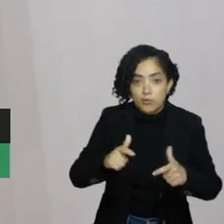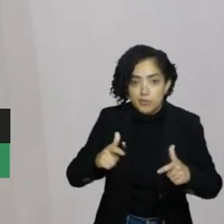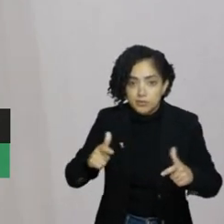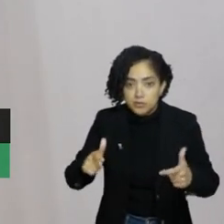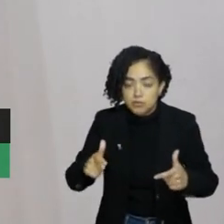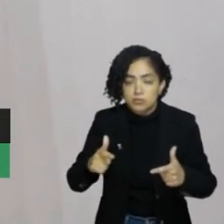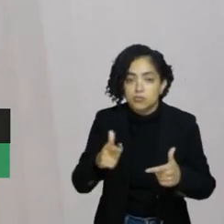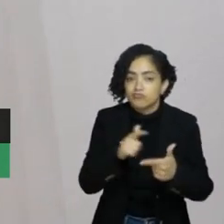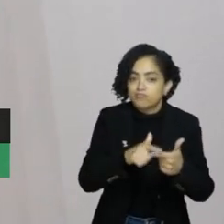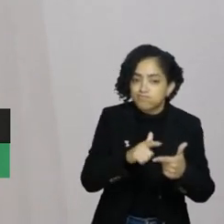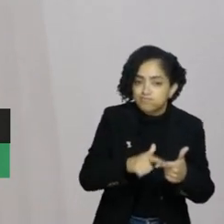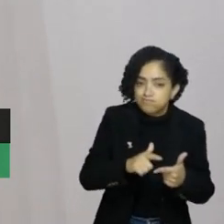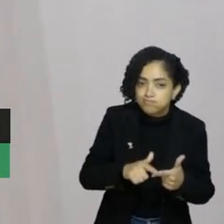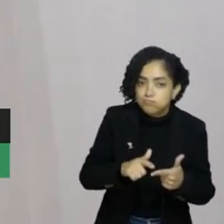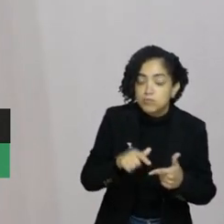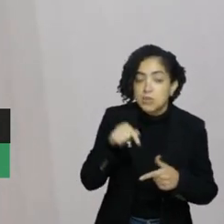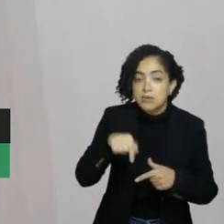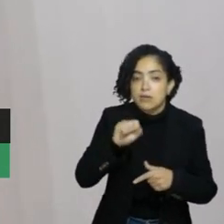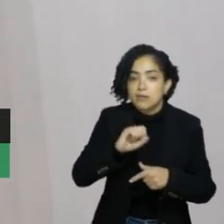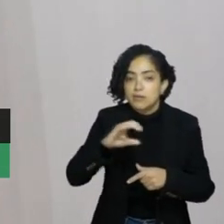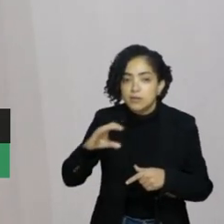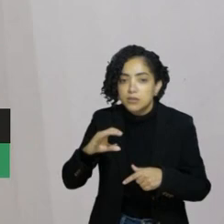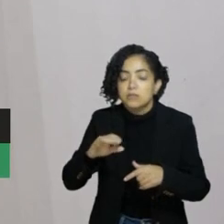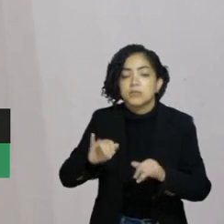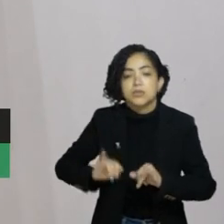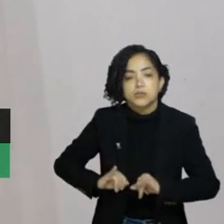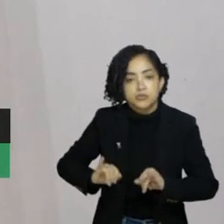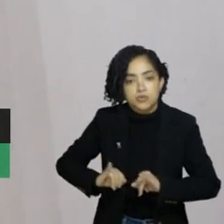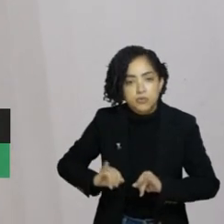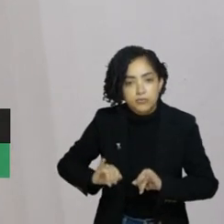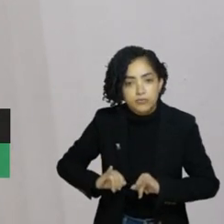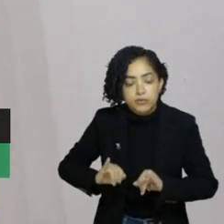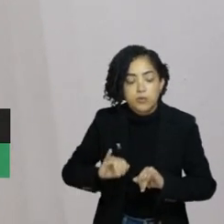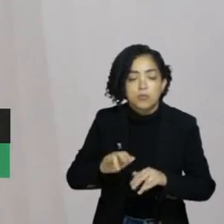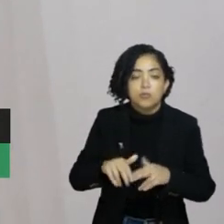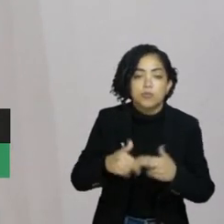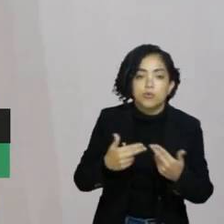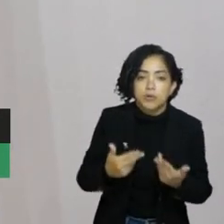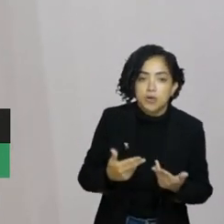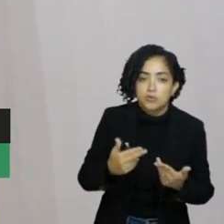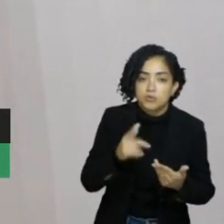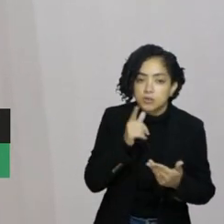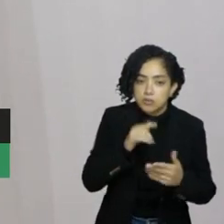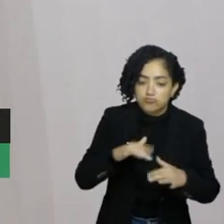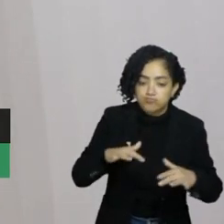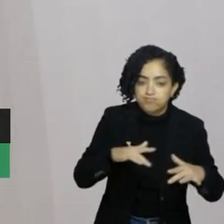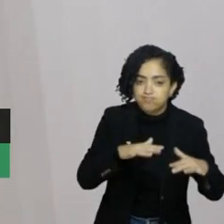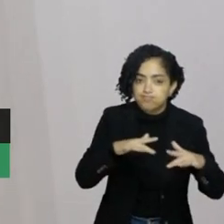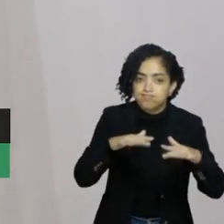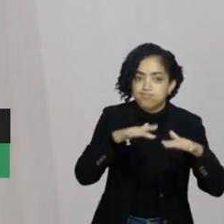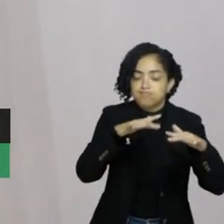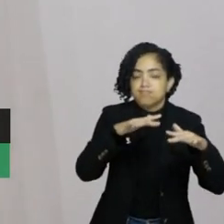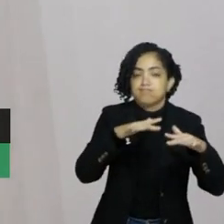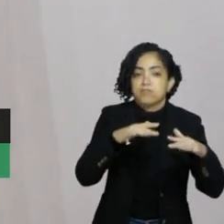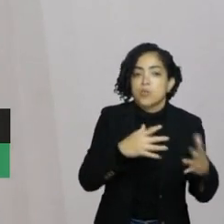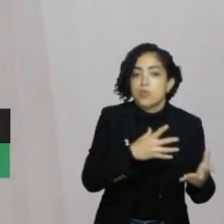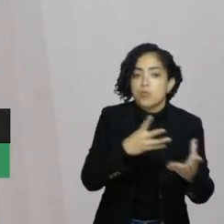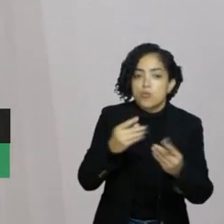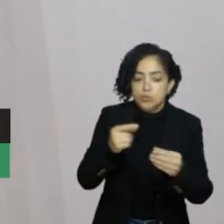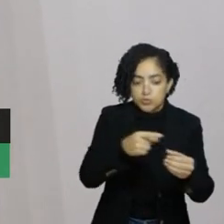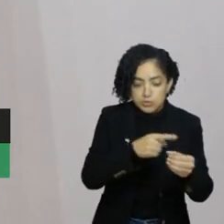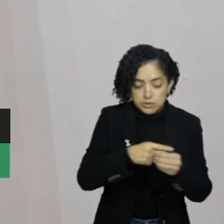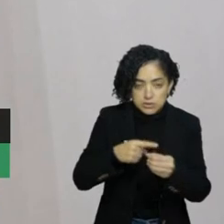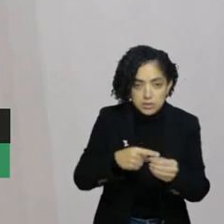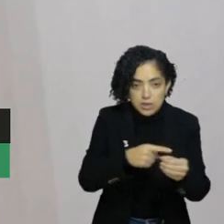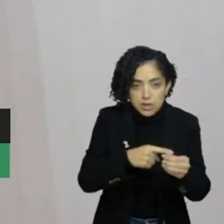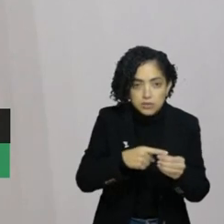que tantos episódios já sofreu em função das enchentes, muitos municípios estão